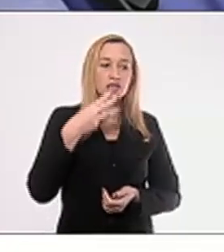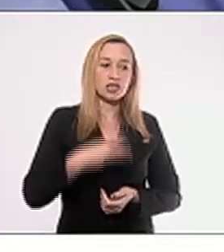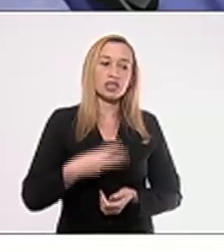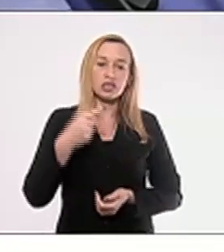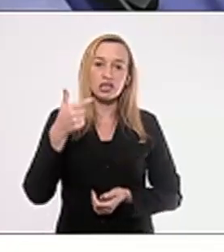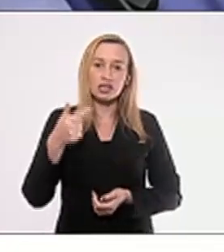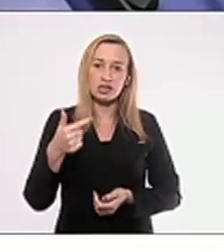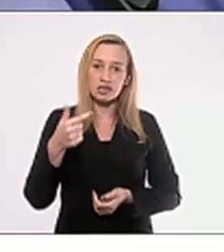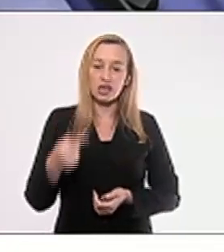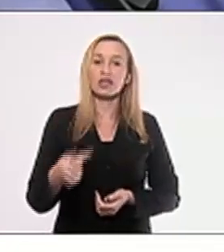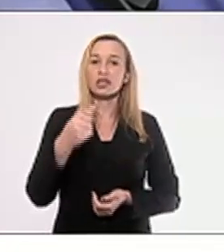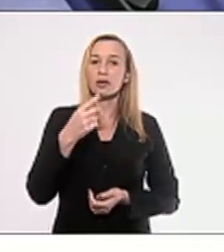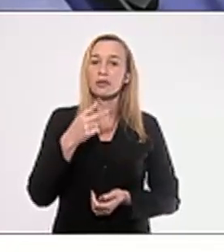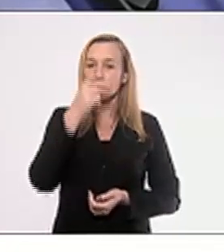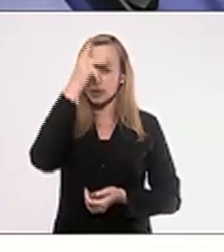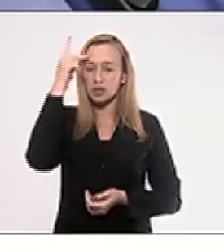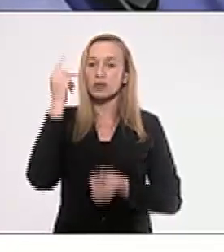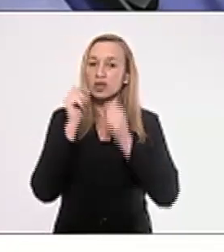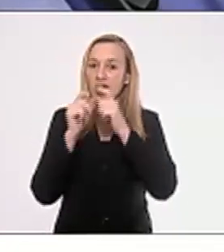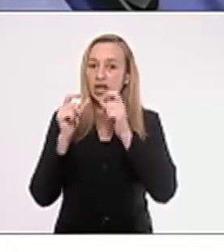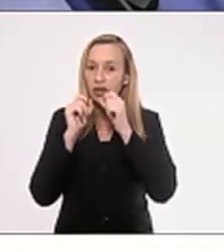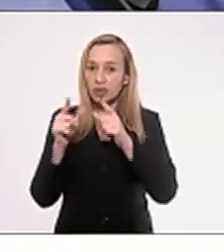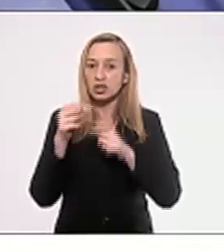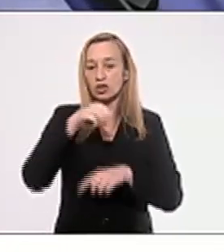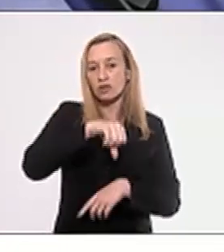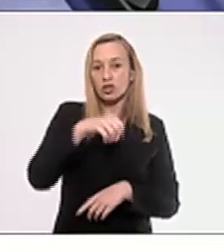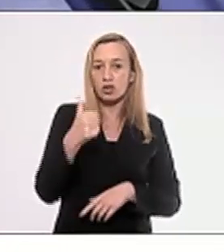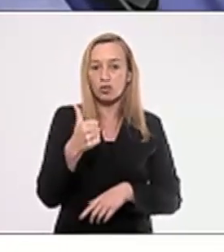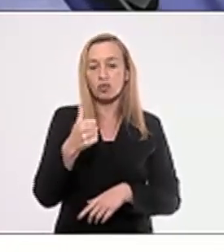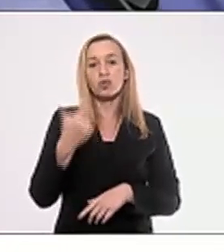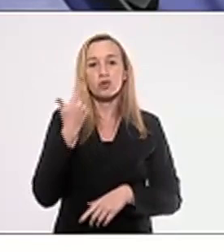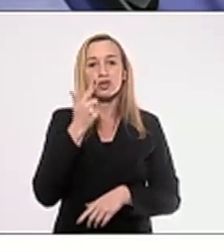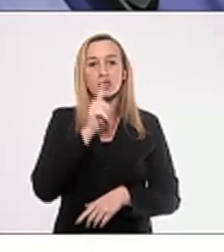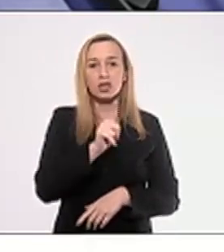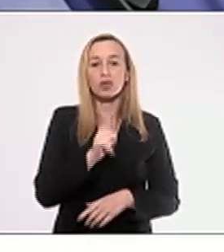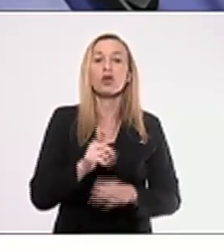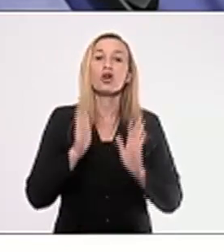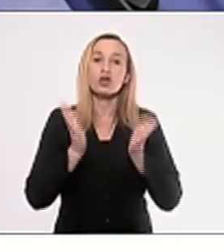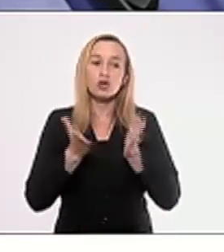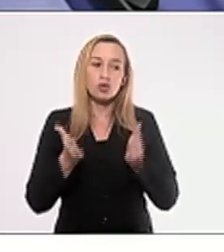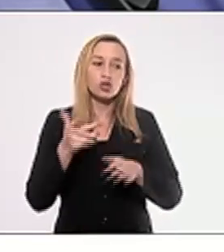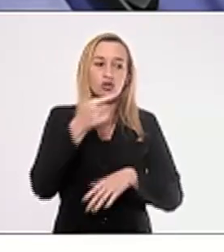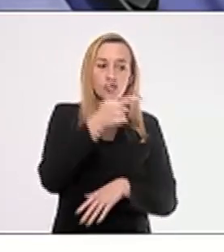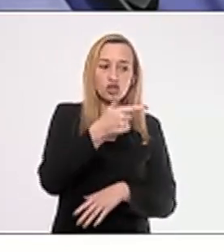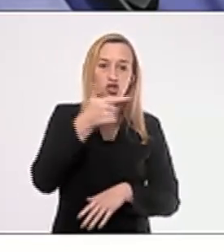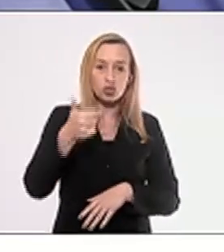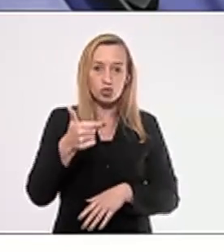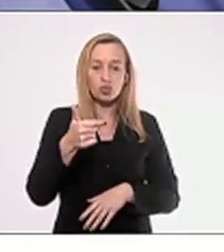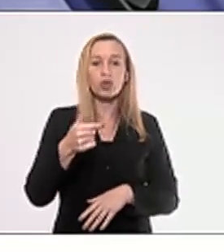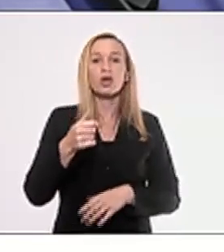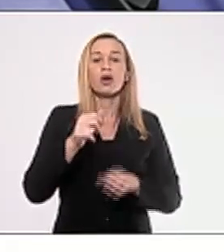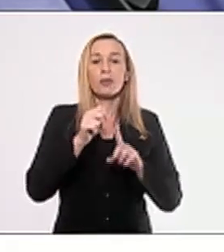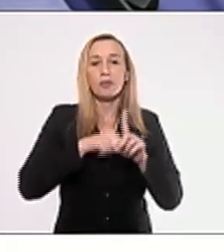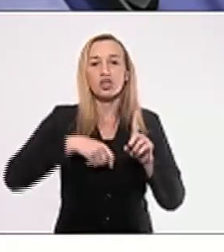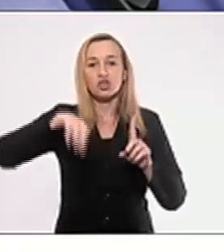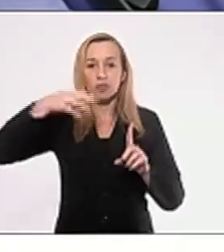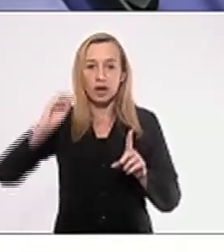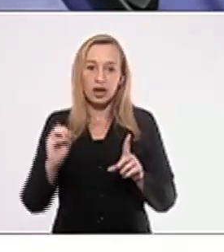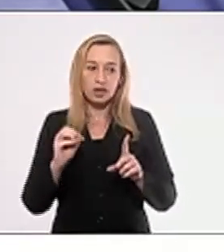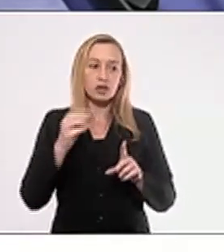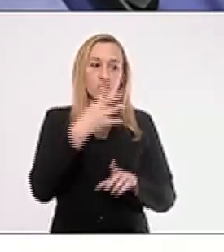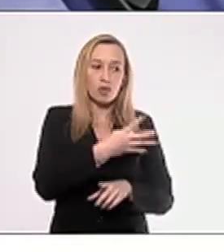437 reclamações com 91 acordos. Hoje nós já estamos, em 21 de maio, foi onde eu puxei o relatório, já